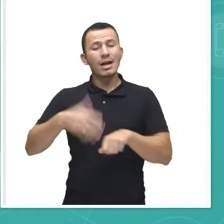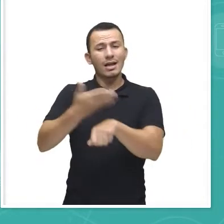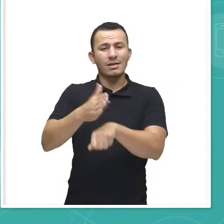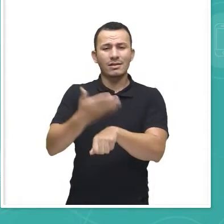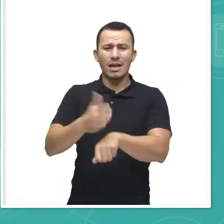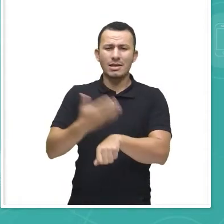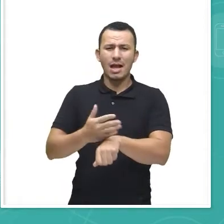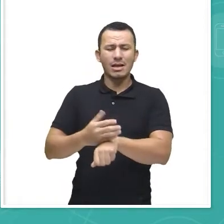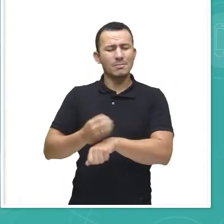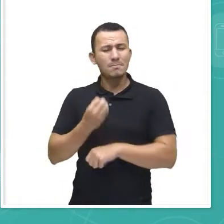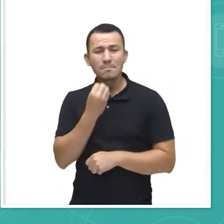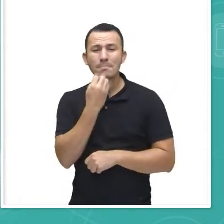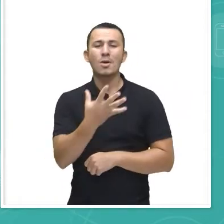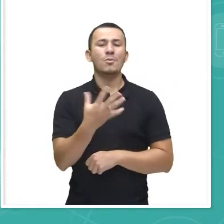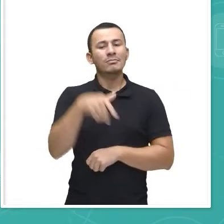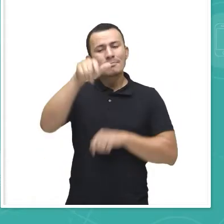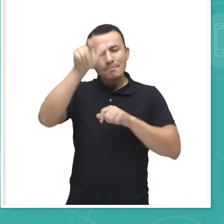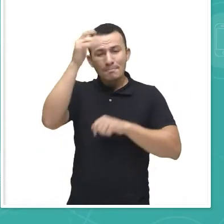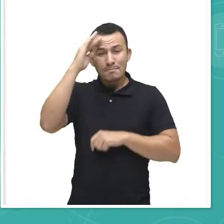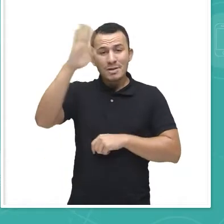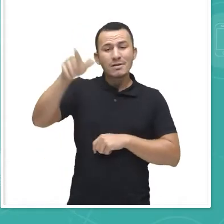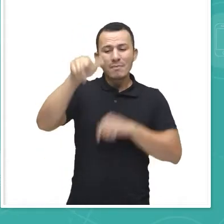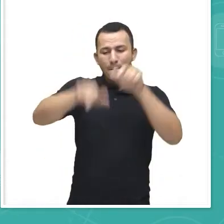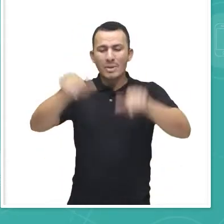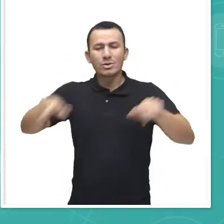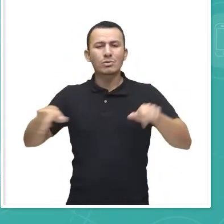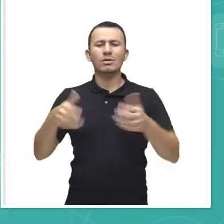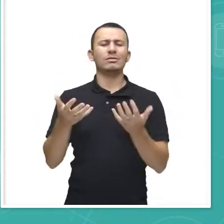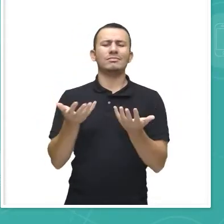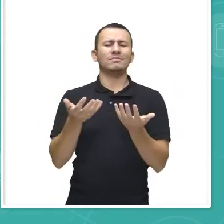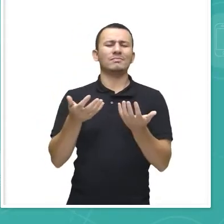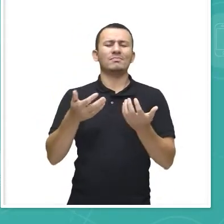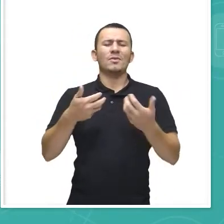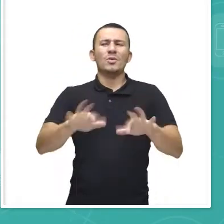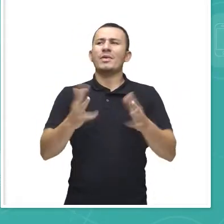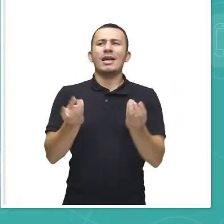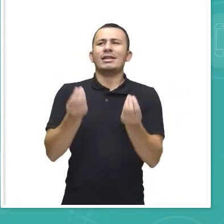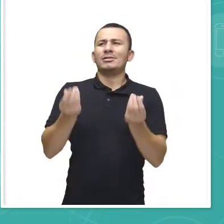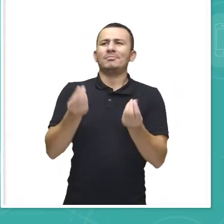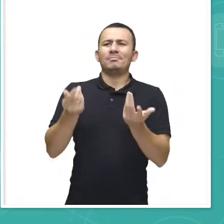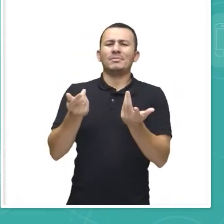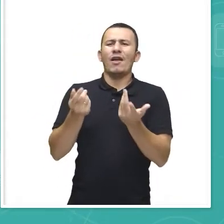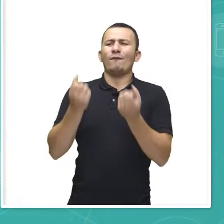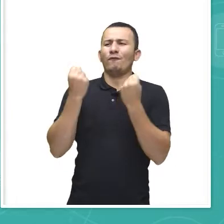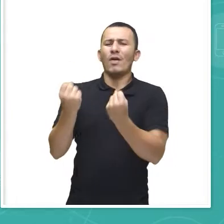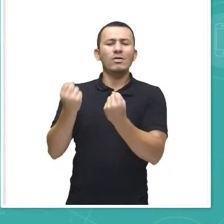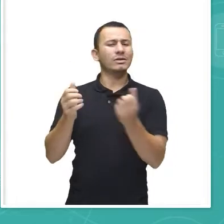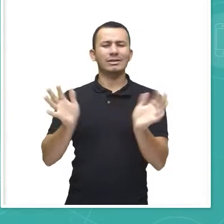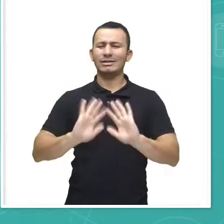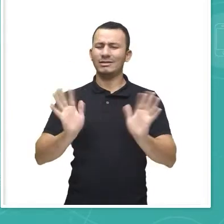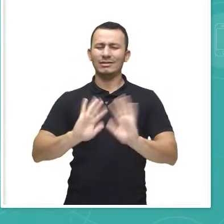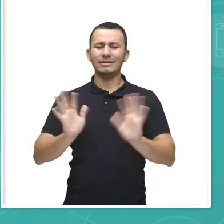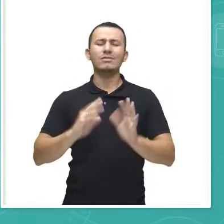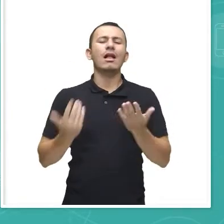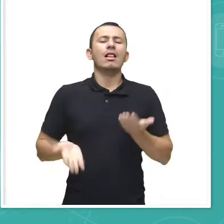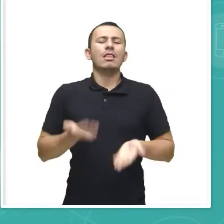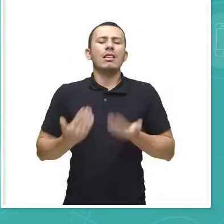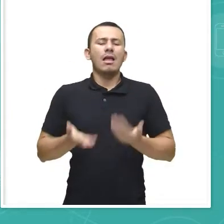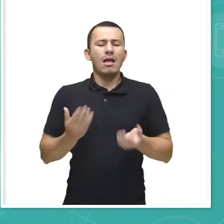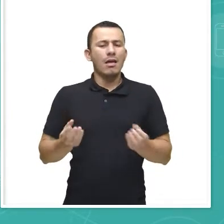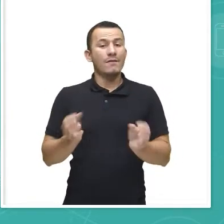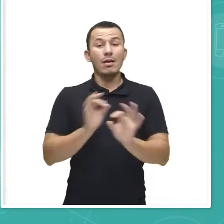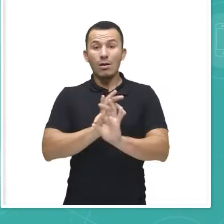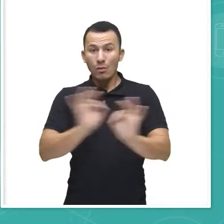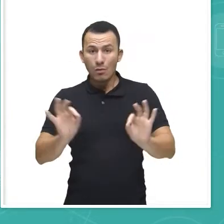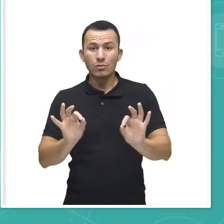muito boa, principalmente para pessoas que não querem causar muito impacto nas suas articulações do joelho,